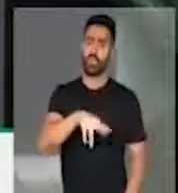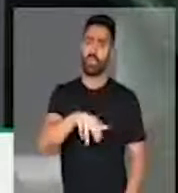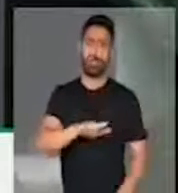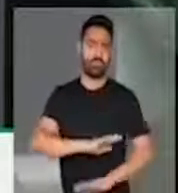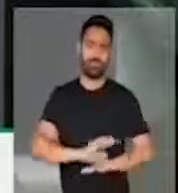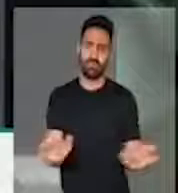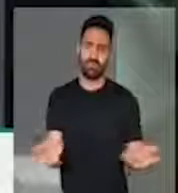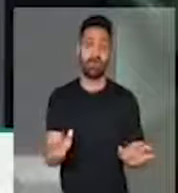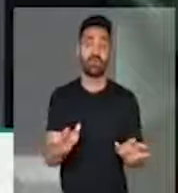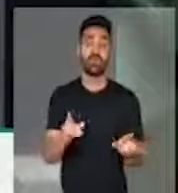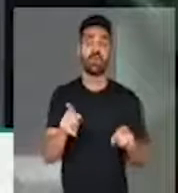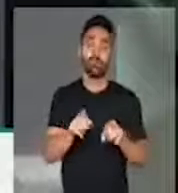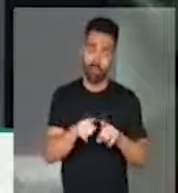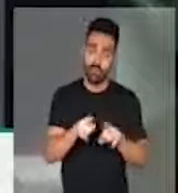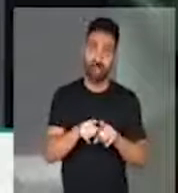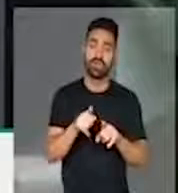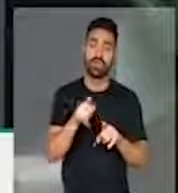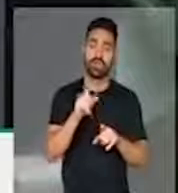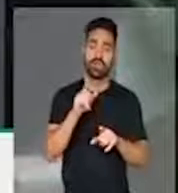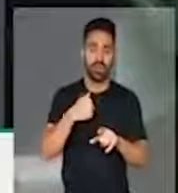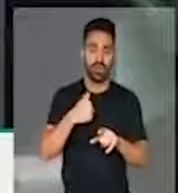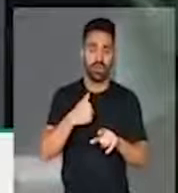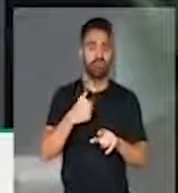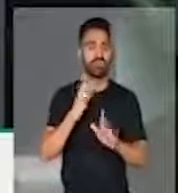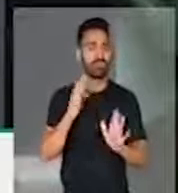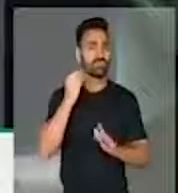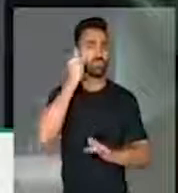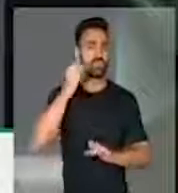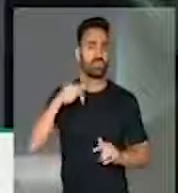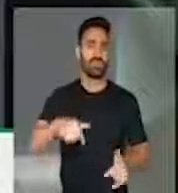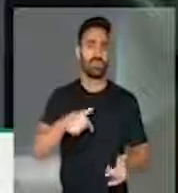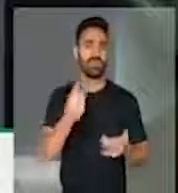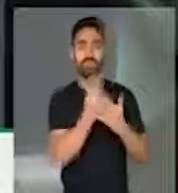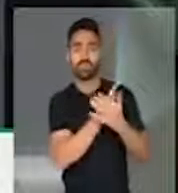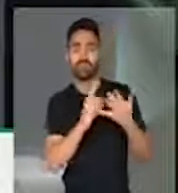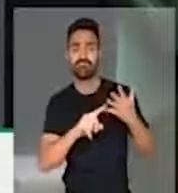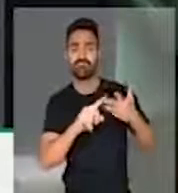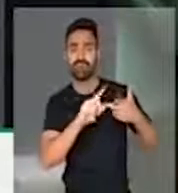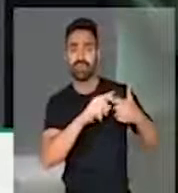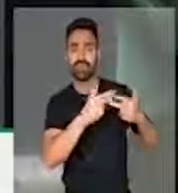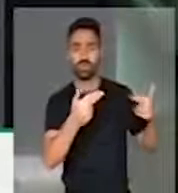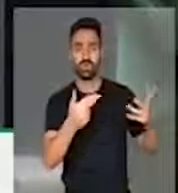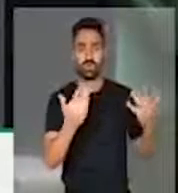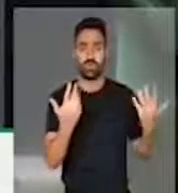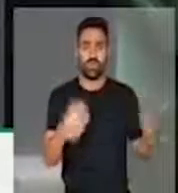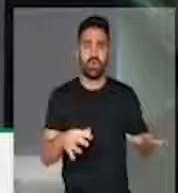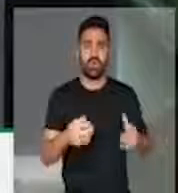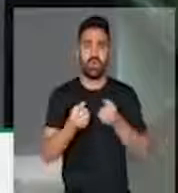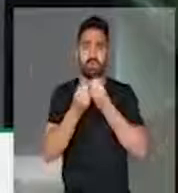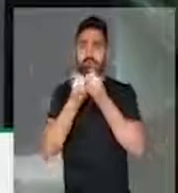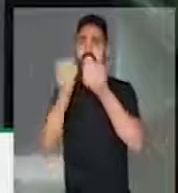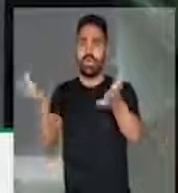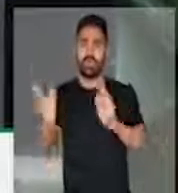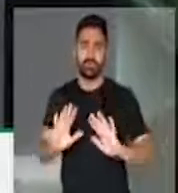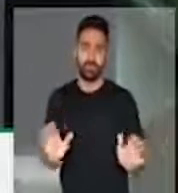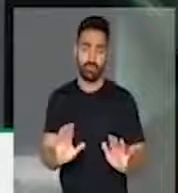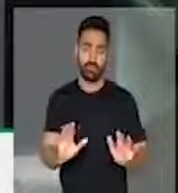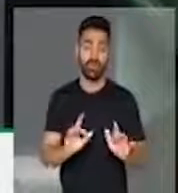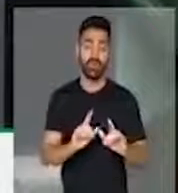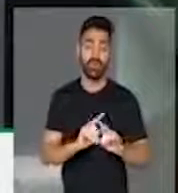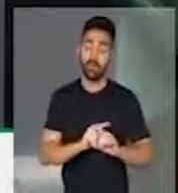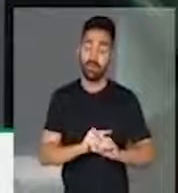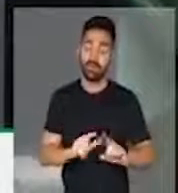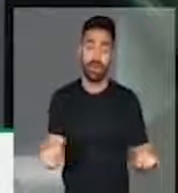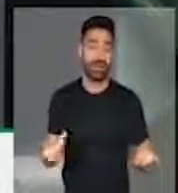vou falar tudo o que eu vi, tudo o que eu vivi aqui. Mas Eu seria hipócrita se eu saísse